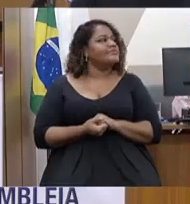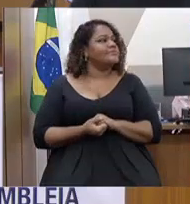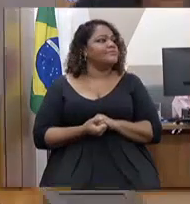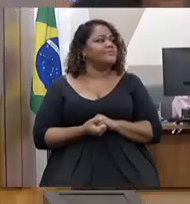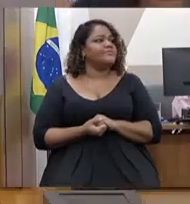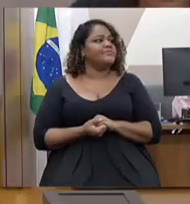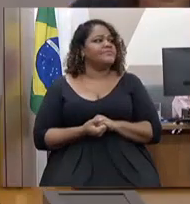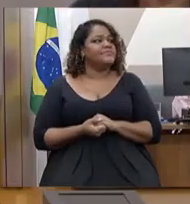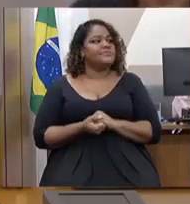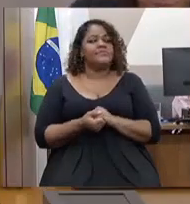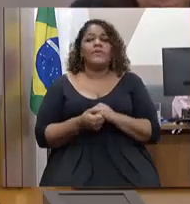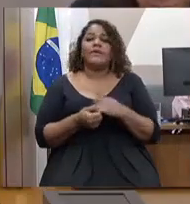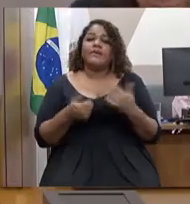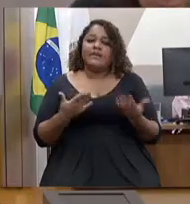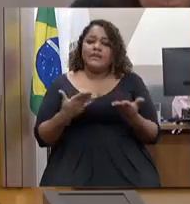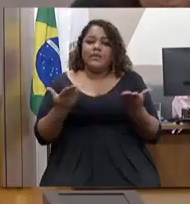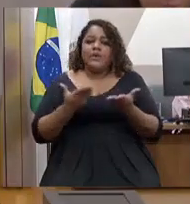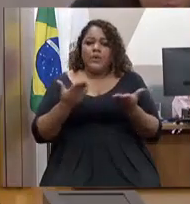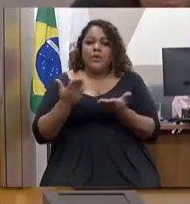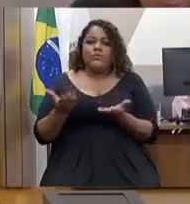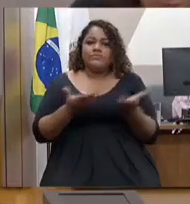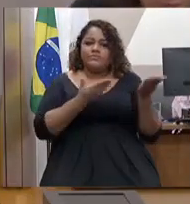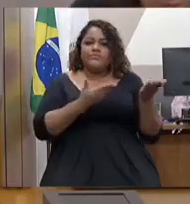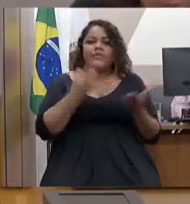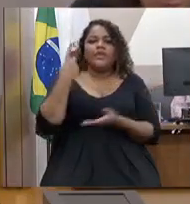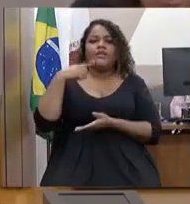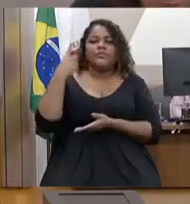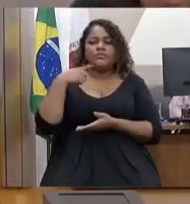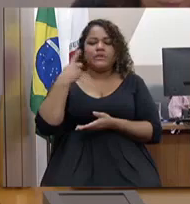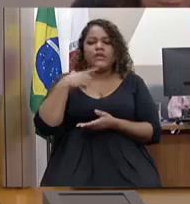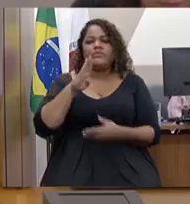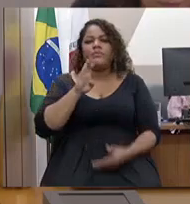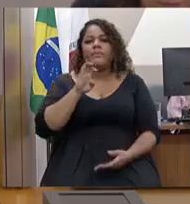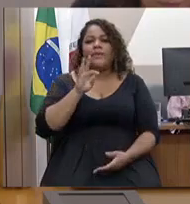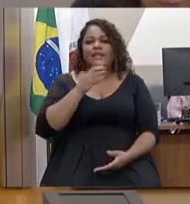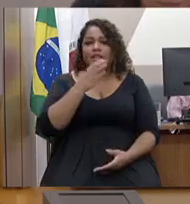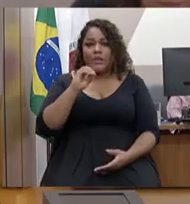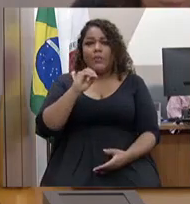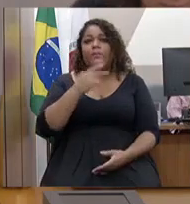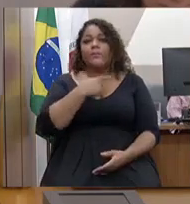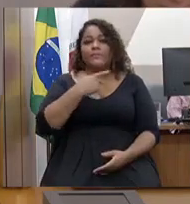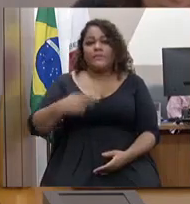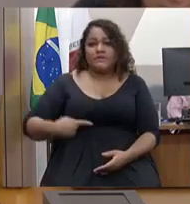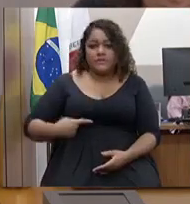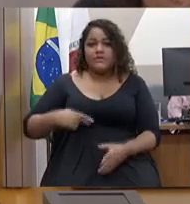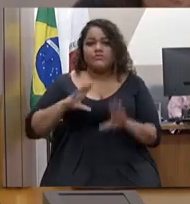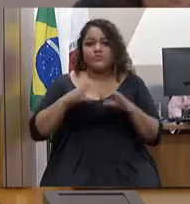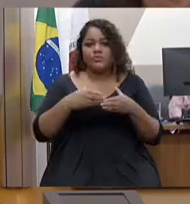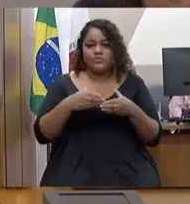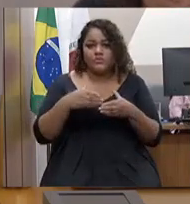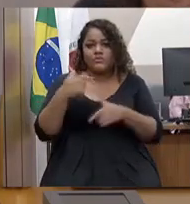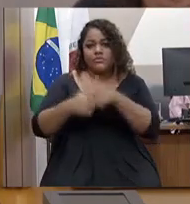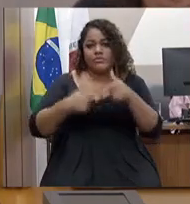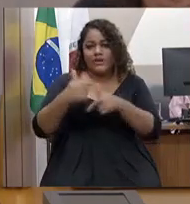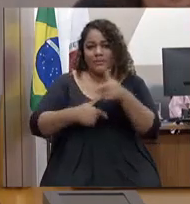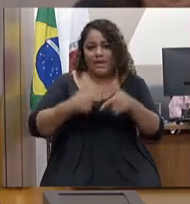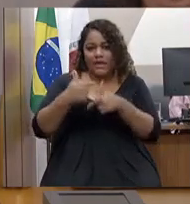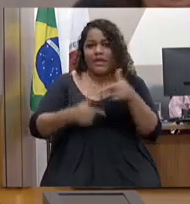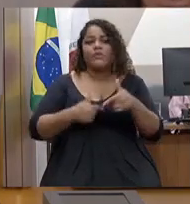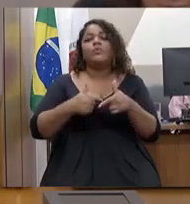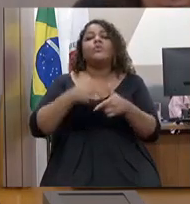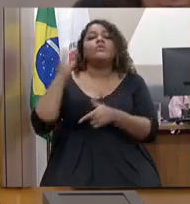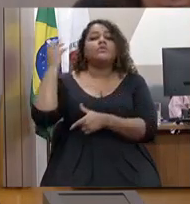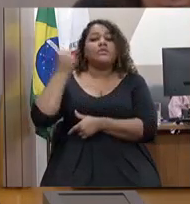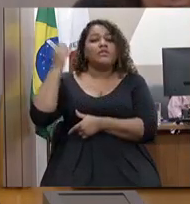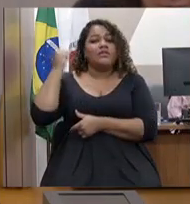muito bem com a palavra o deputado Betão Presidente das comissão do trabalho da presidência e da assistente social e